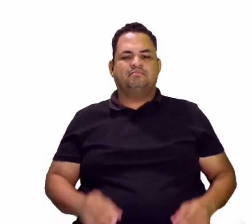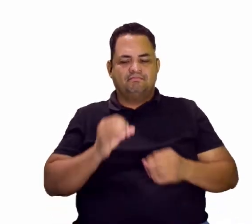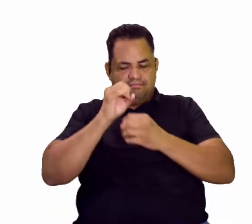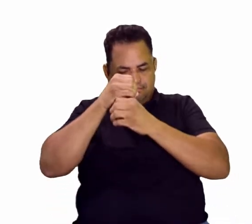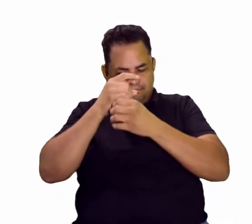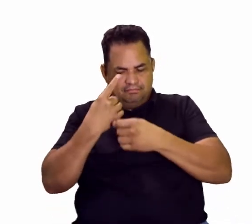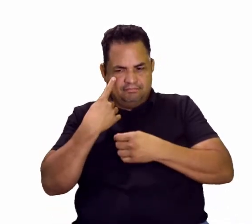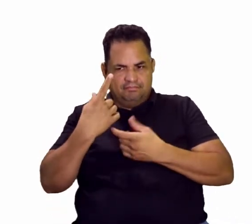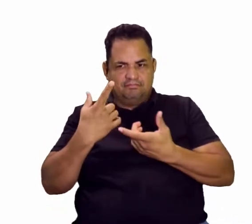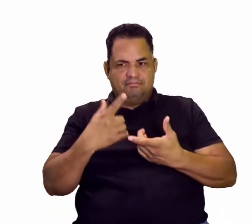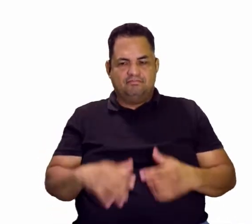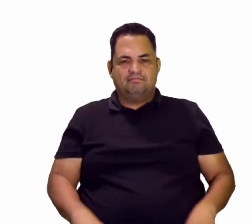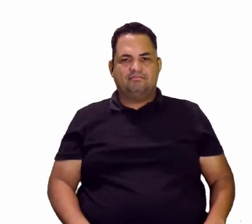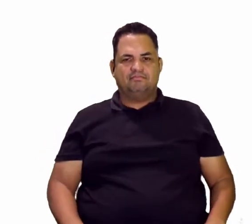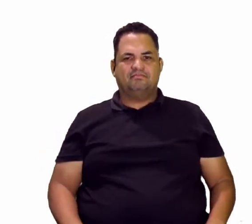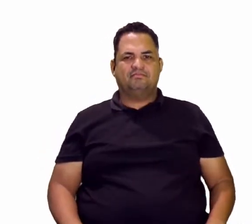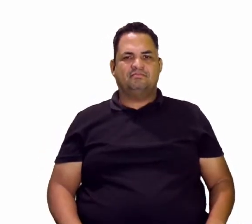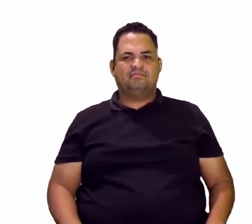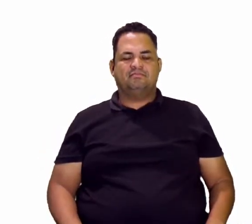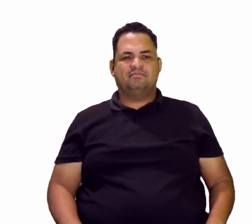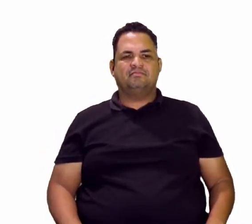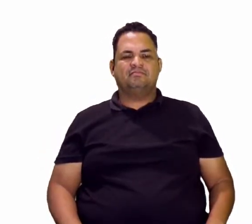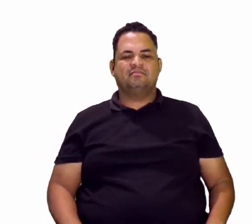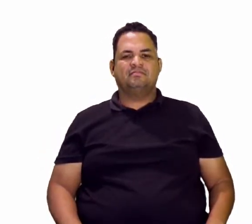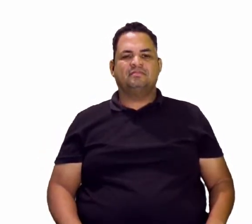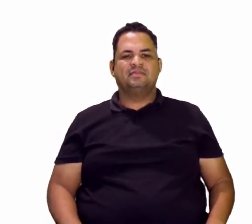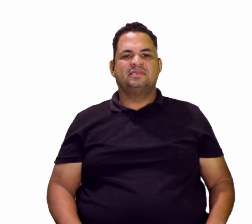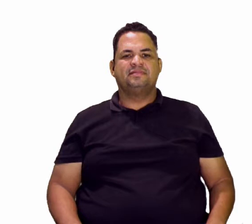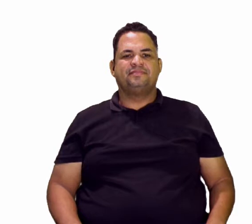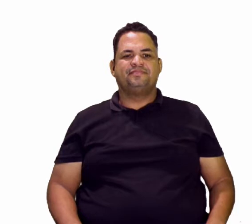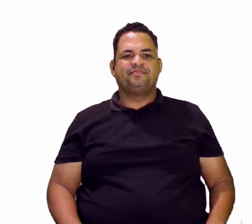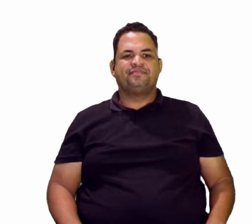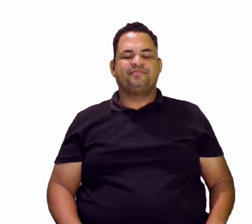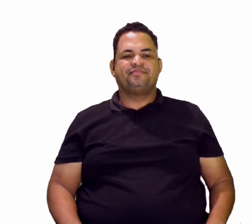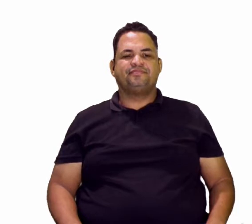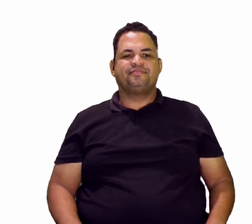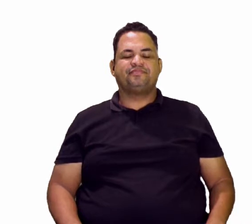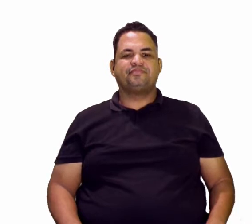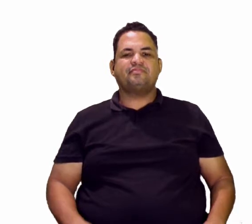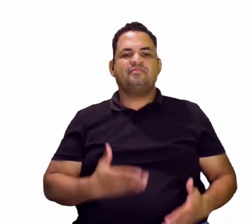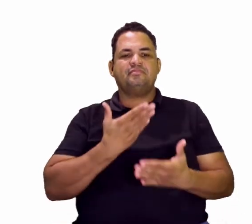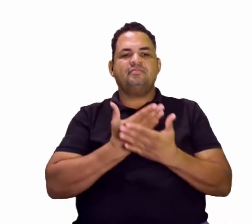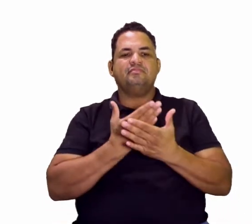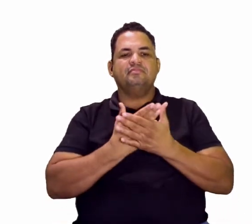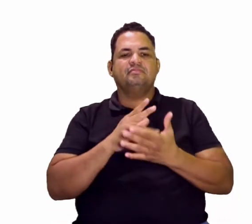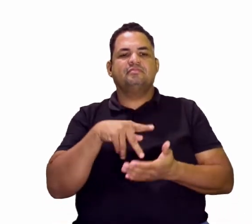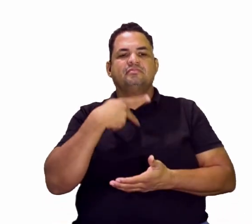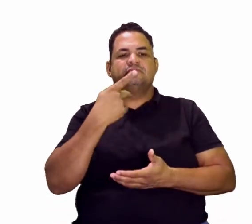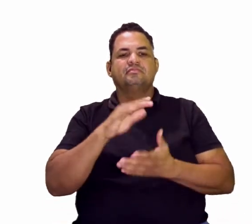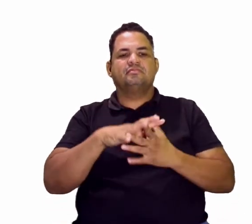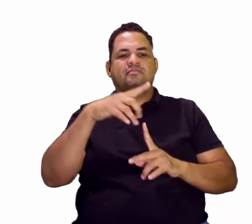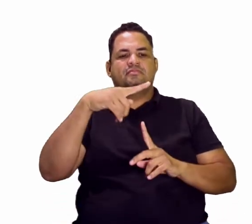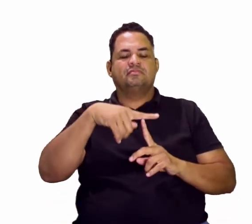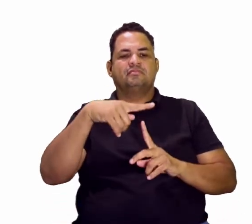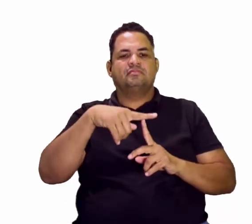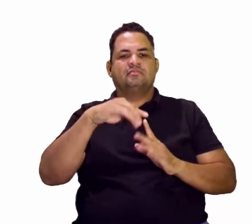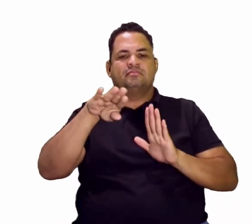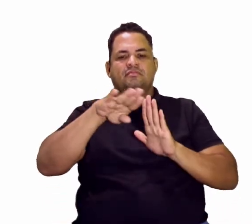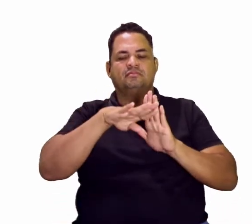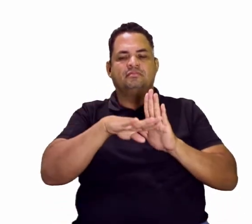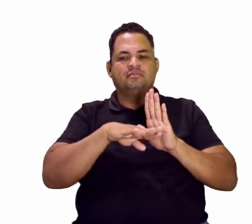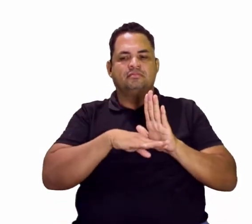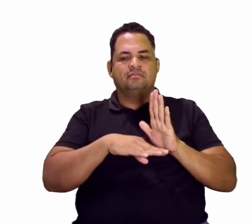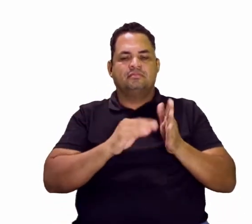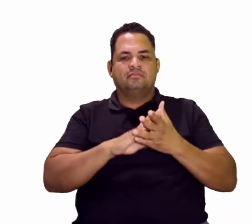microscópicos que medem nanômetros, tá? Olha lá. E na aula a gente falou sobre os tipos, ou as